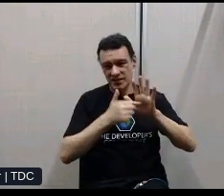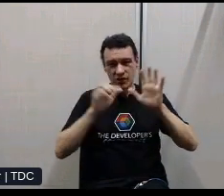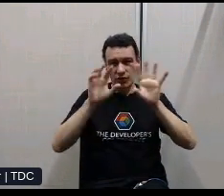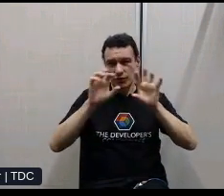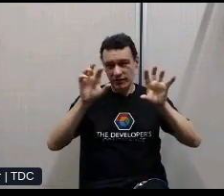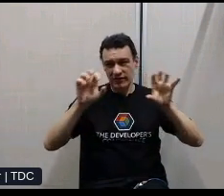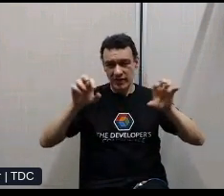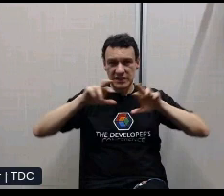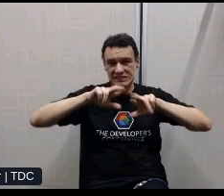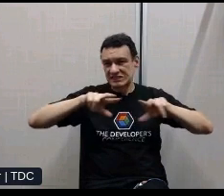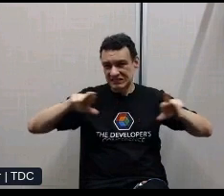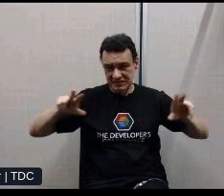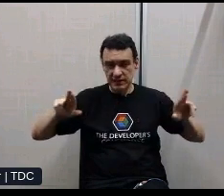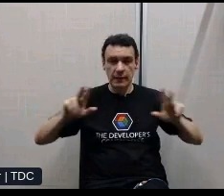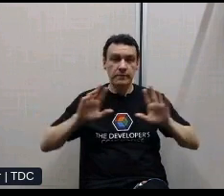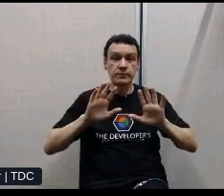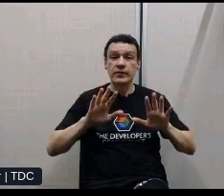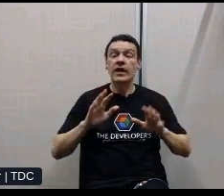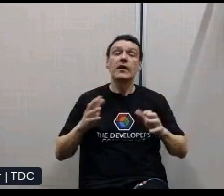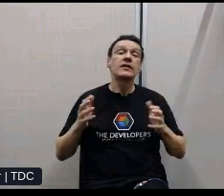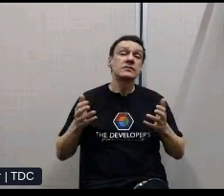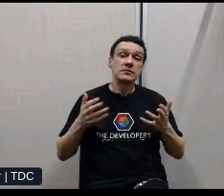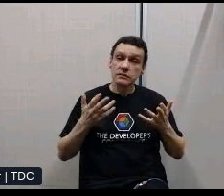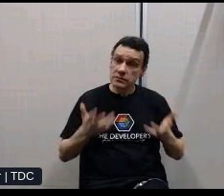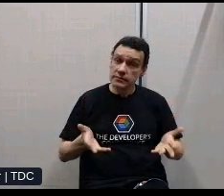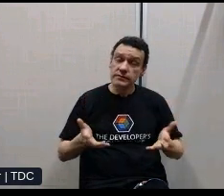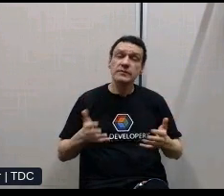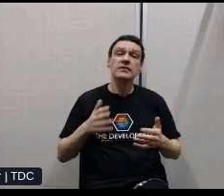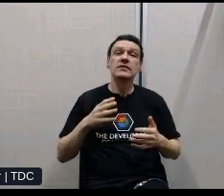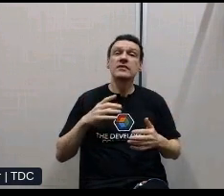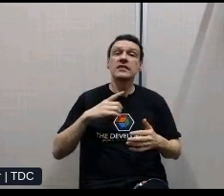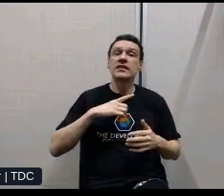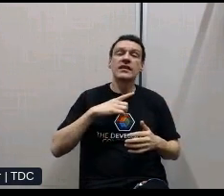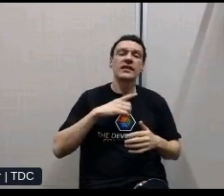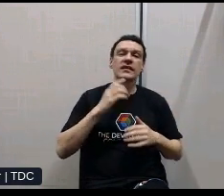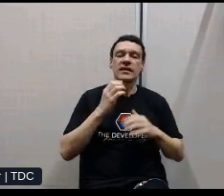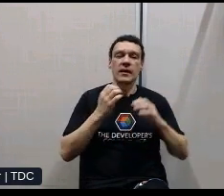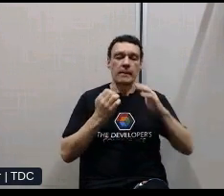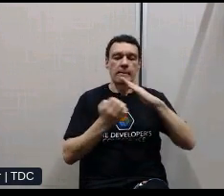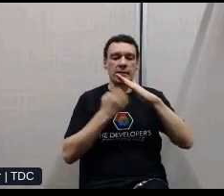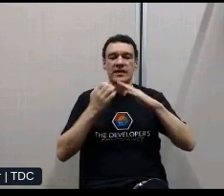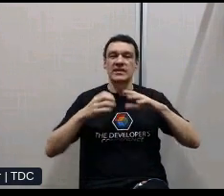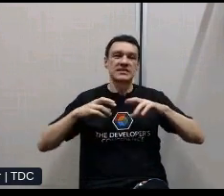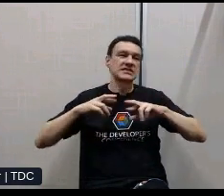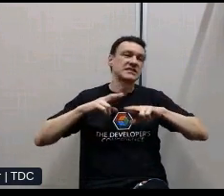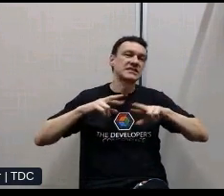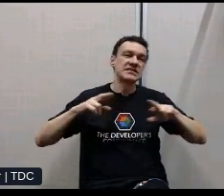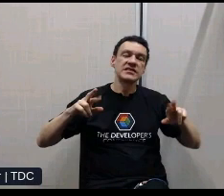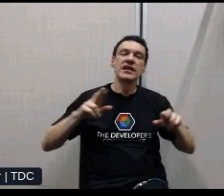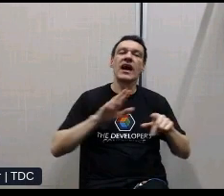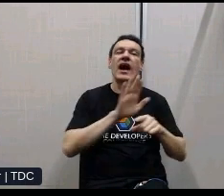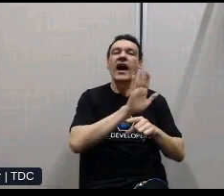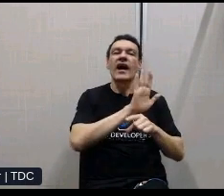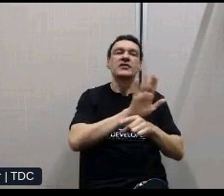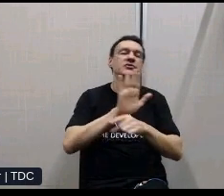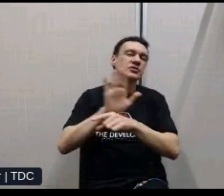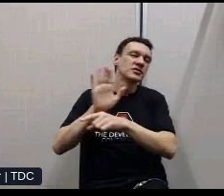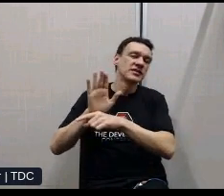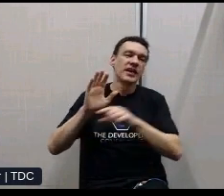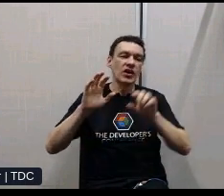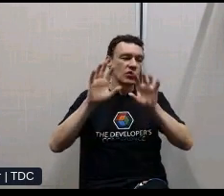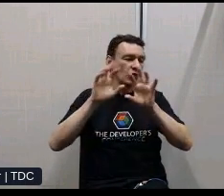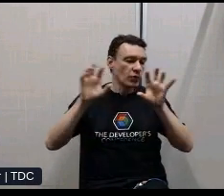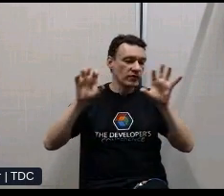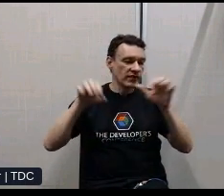está falando de empresas que vai possibilitar essa facilidade do armazenamento físico.